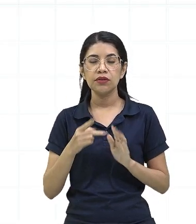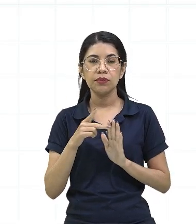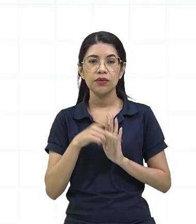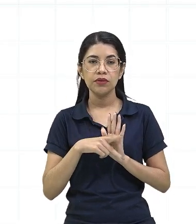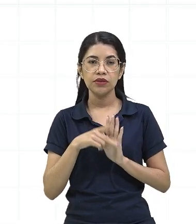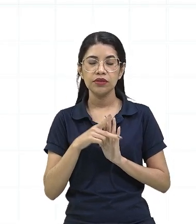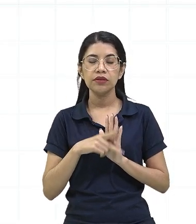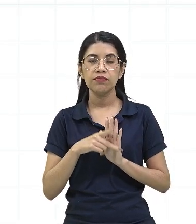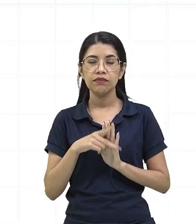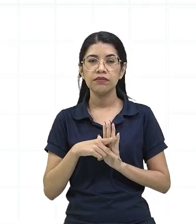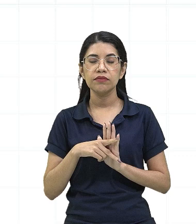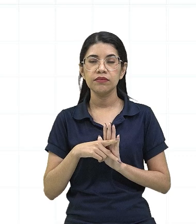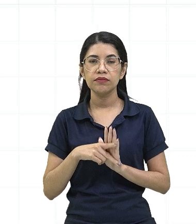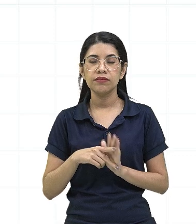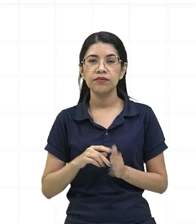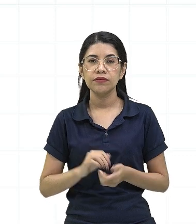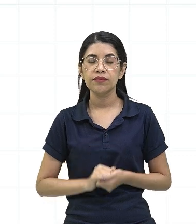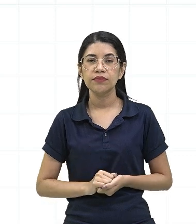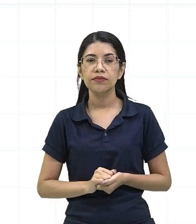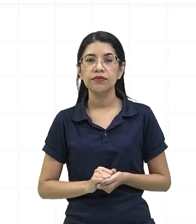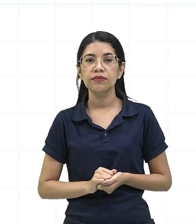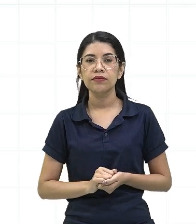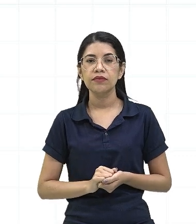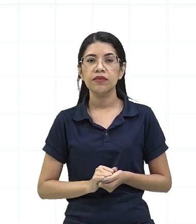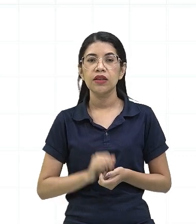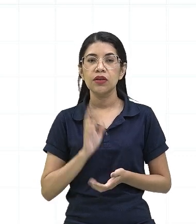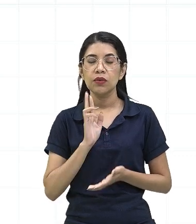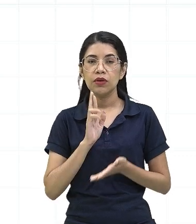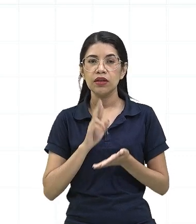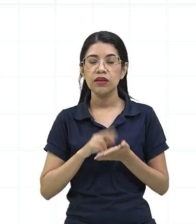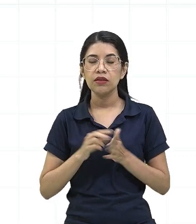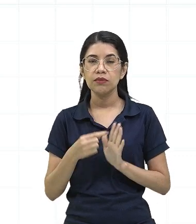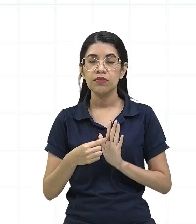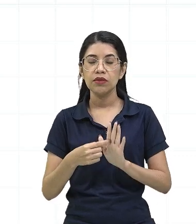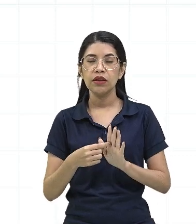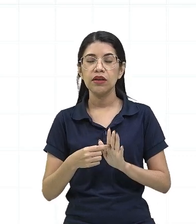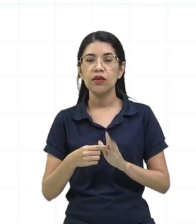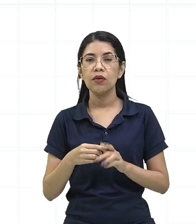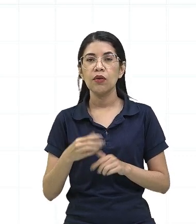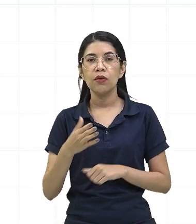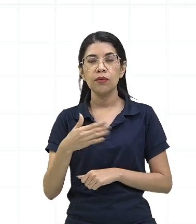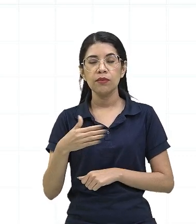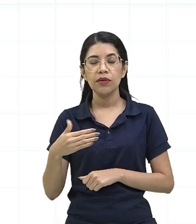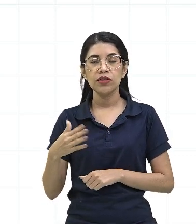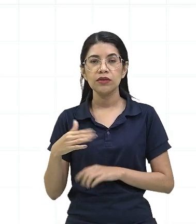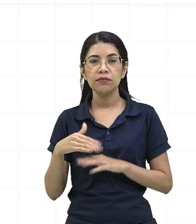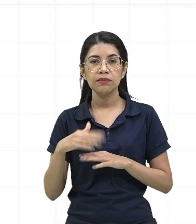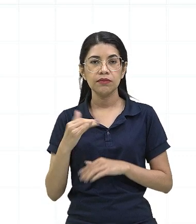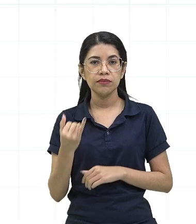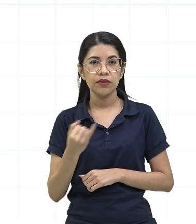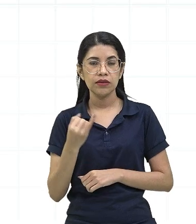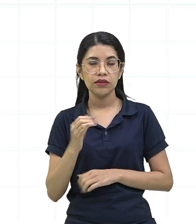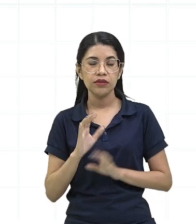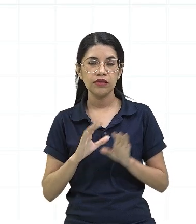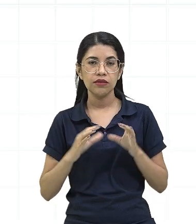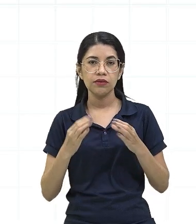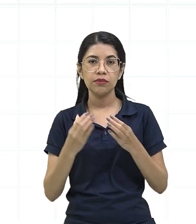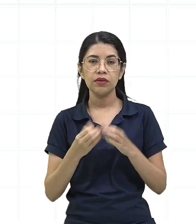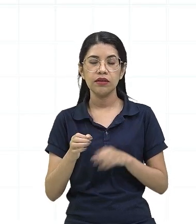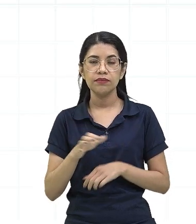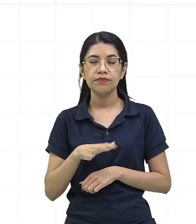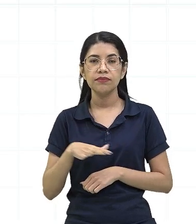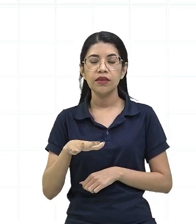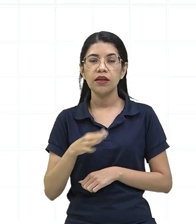sobre o projeto. Os resultados mostram que é o peixe mais importante para a comunidade, né? Tanto para o